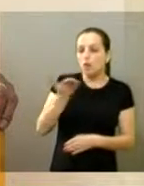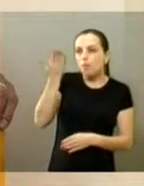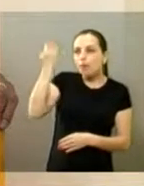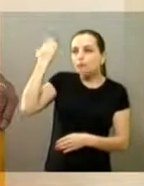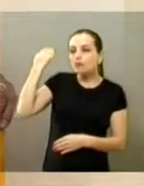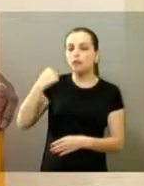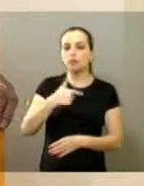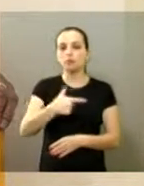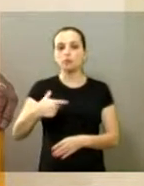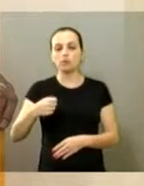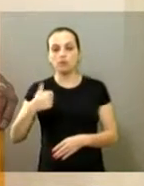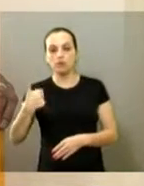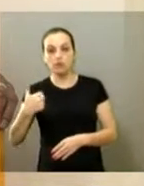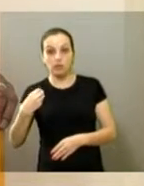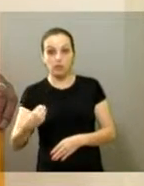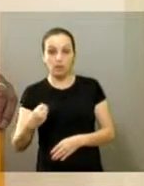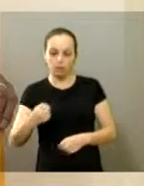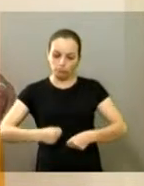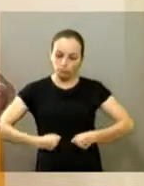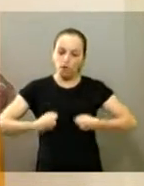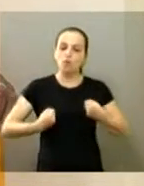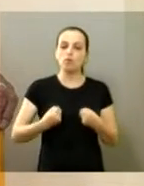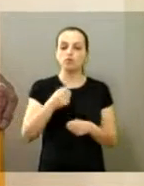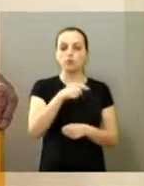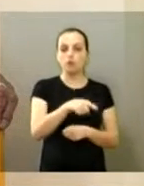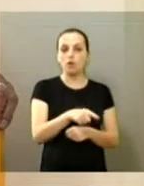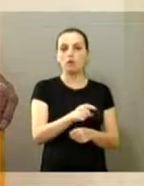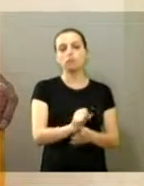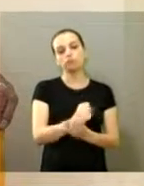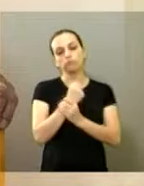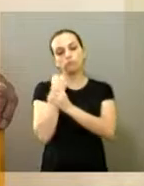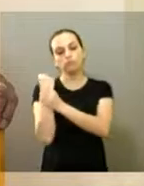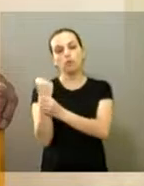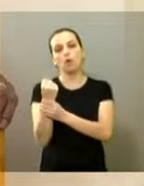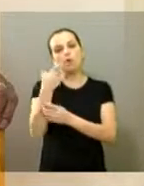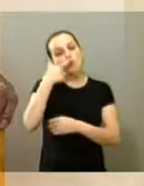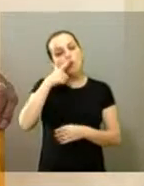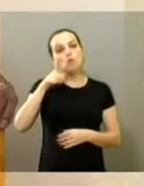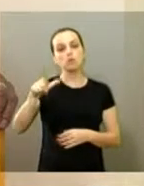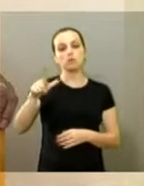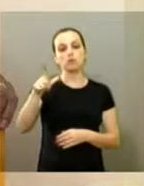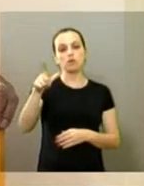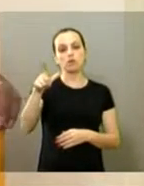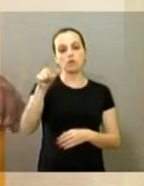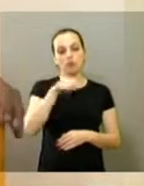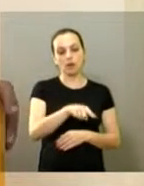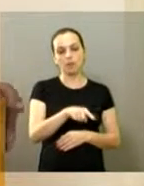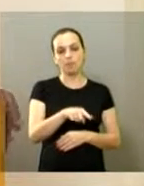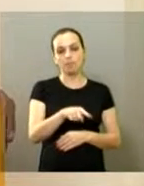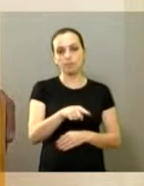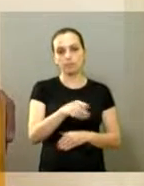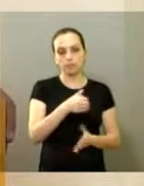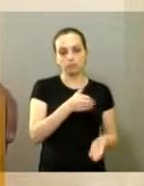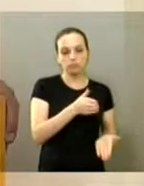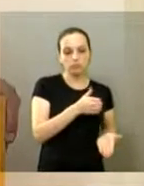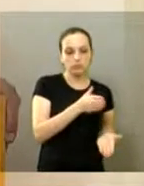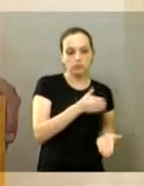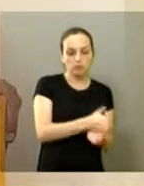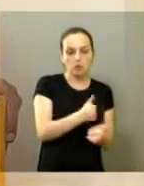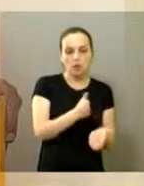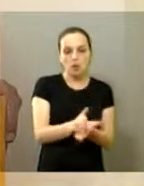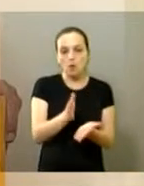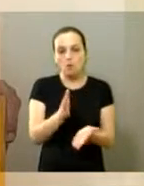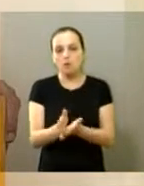junto com a força de Vossa Excelência, nós conseguimos aquele semáforo. E estou encaminhando